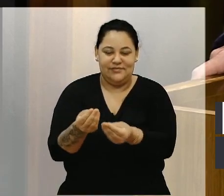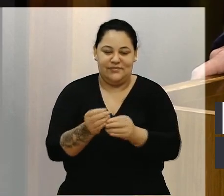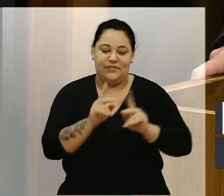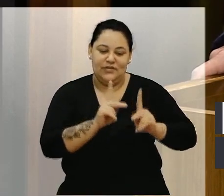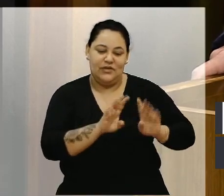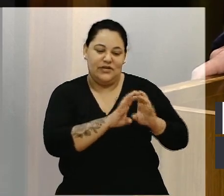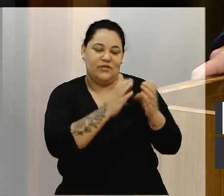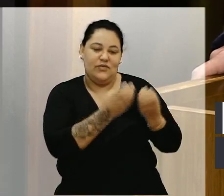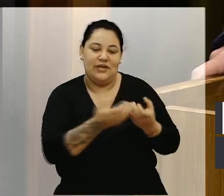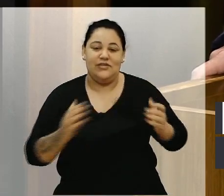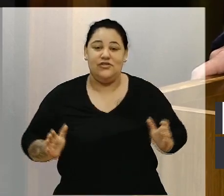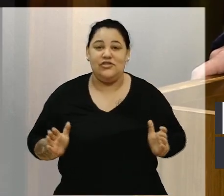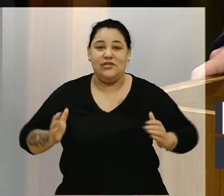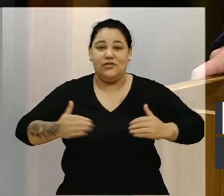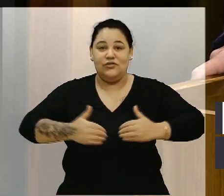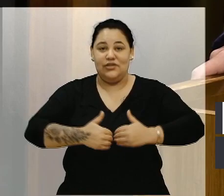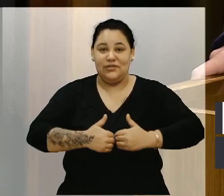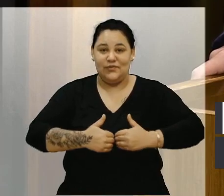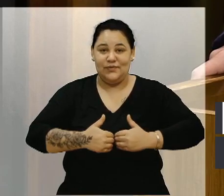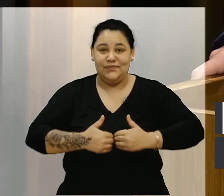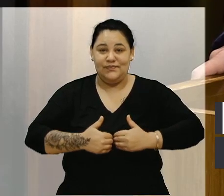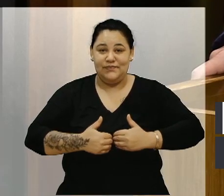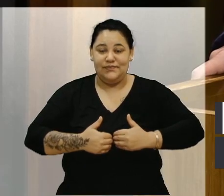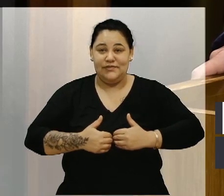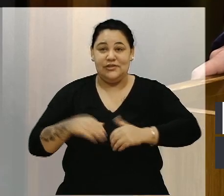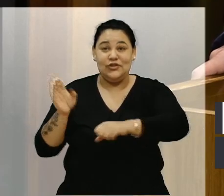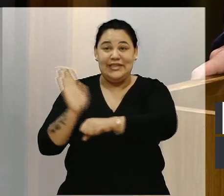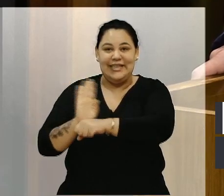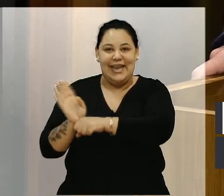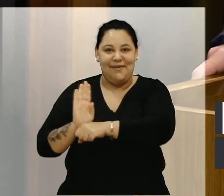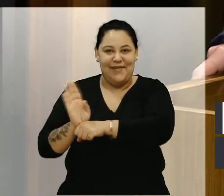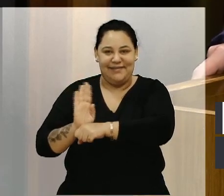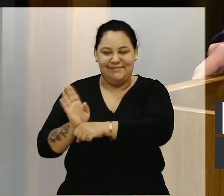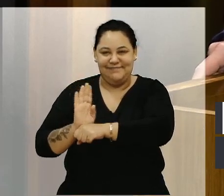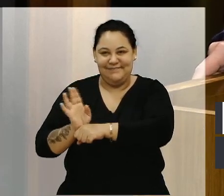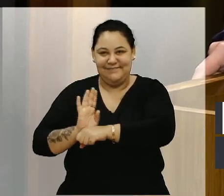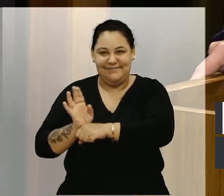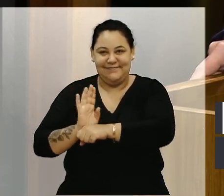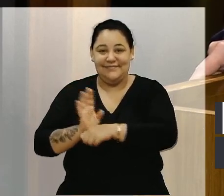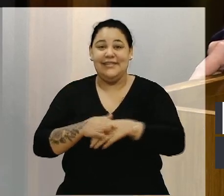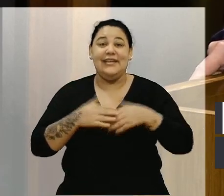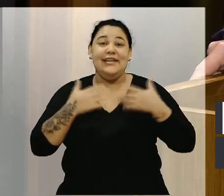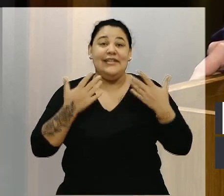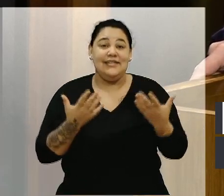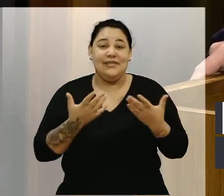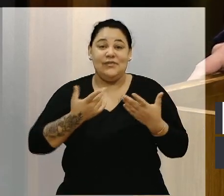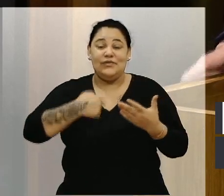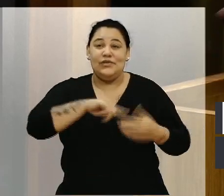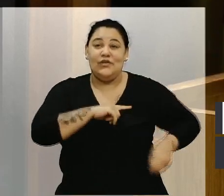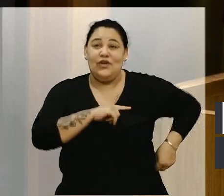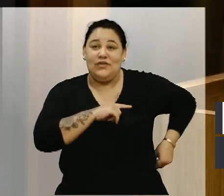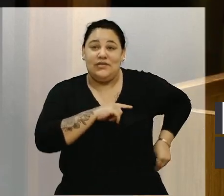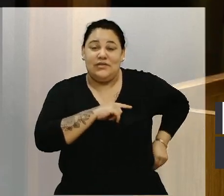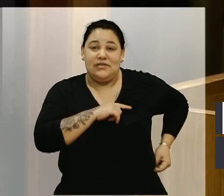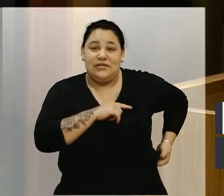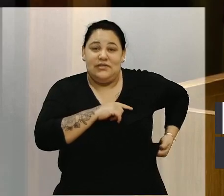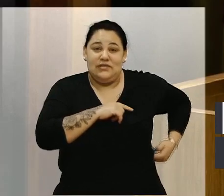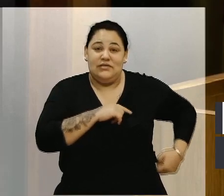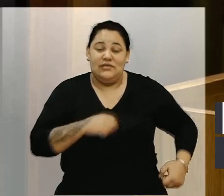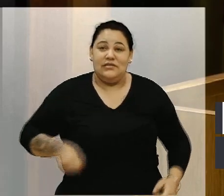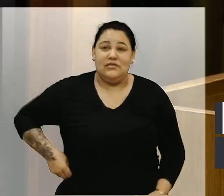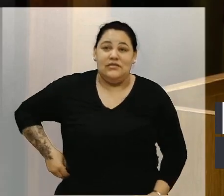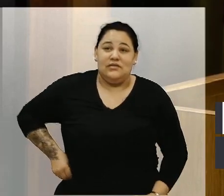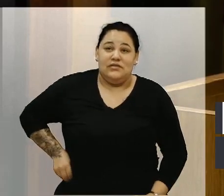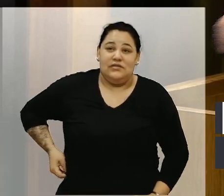comunidade autista nas sessões de cinema. Então foi isso que nós fizemos, elaboramos um projeto de